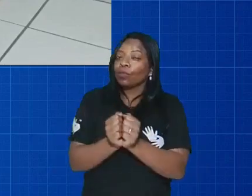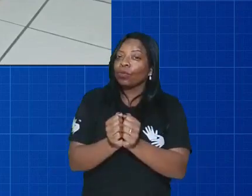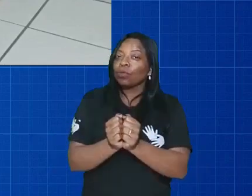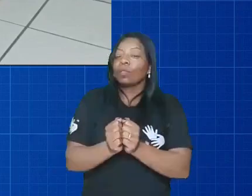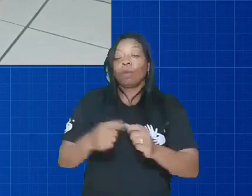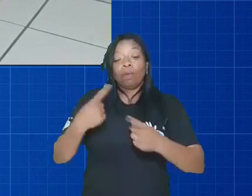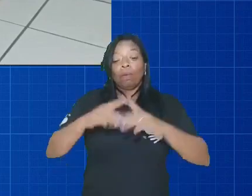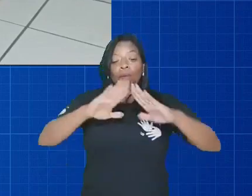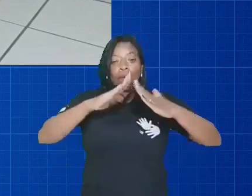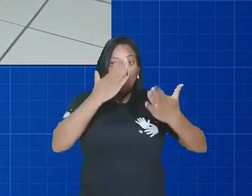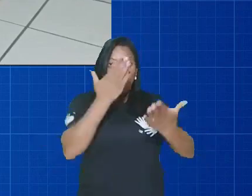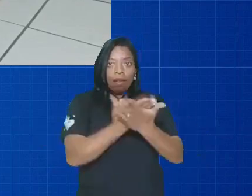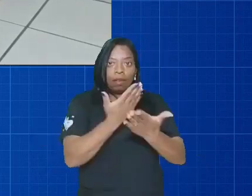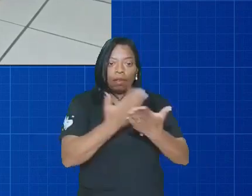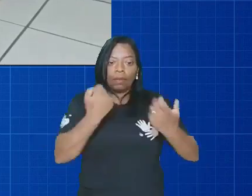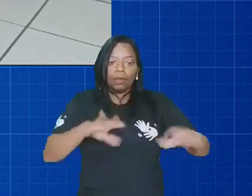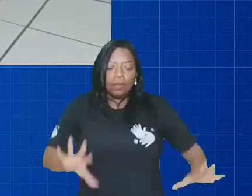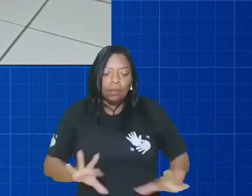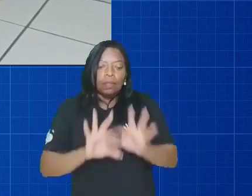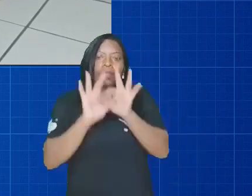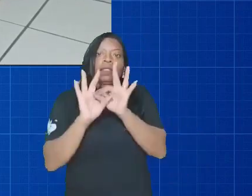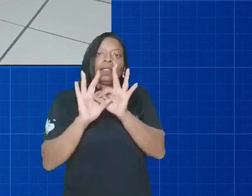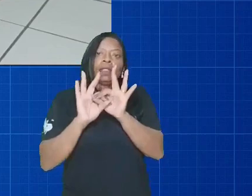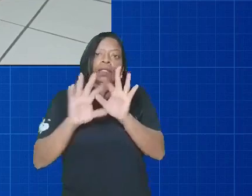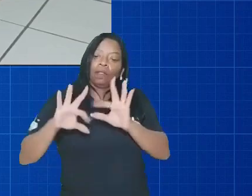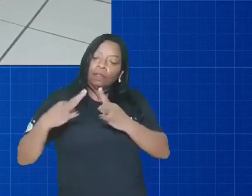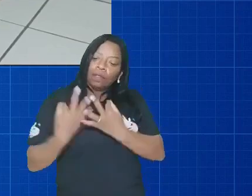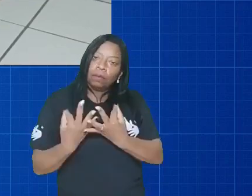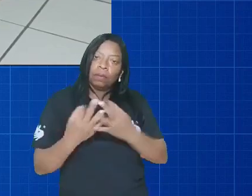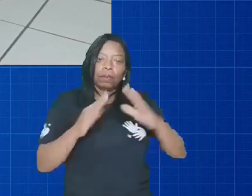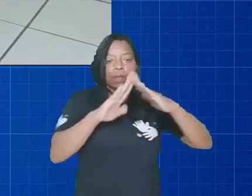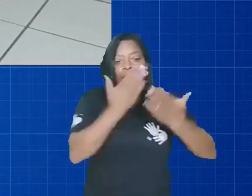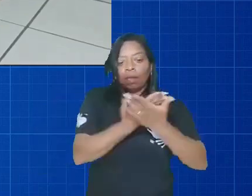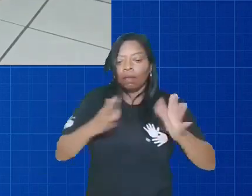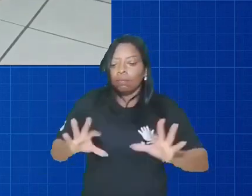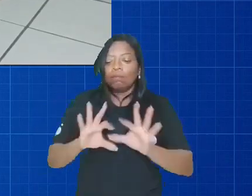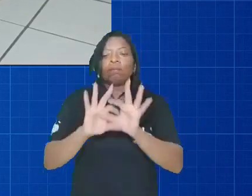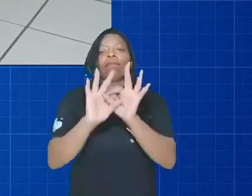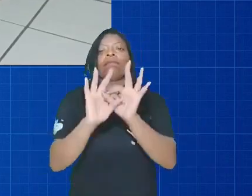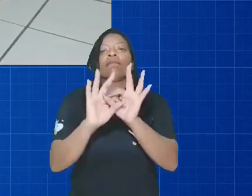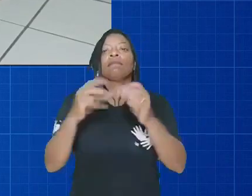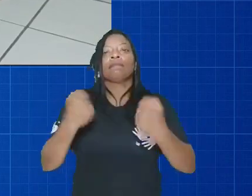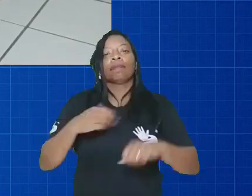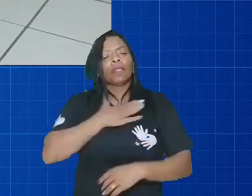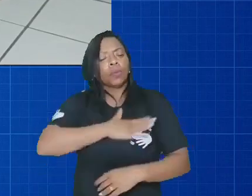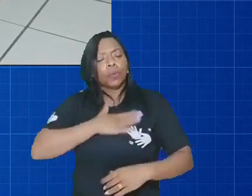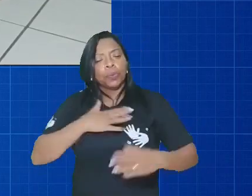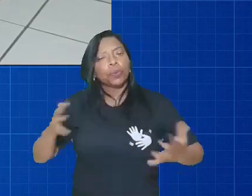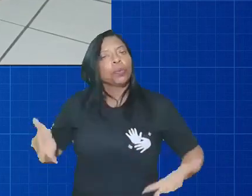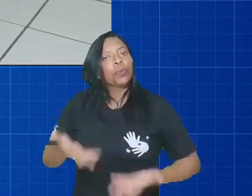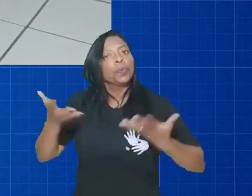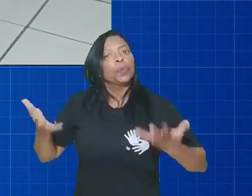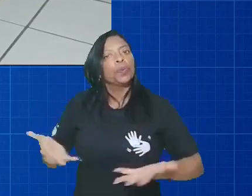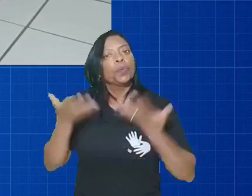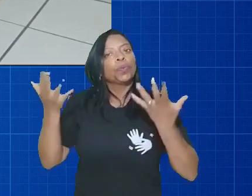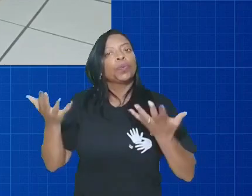fazer parte da rotina. Então, essa parceria, ela tem que ser leve, ela tem que ser prazerosa, né, de forma que venha a